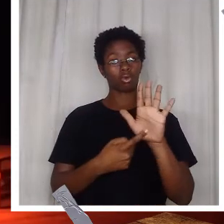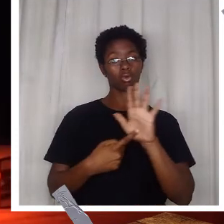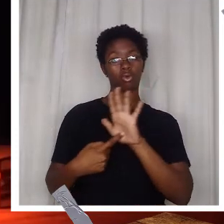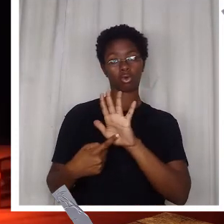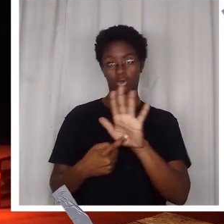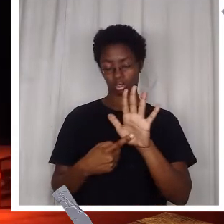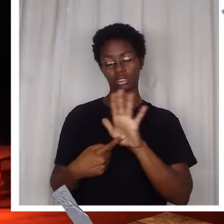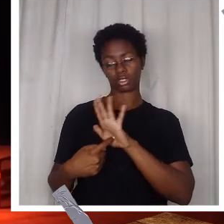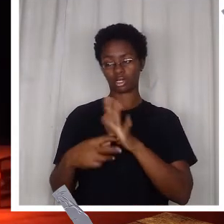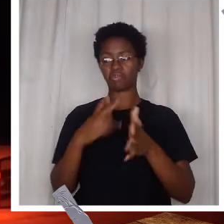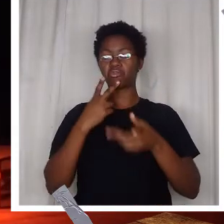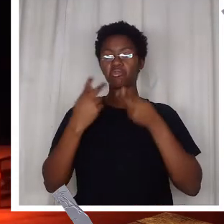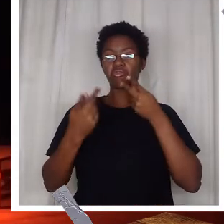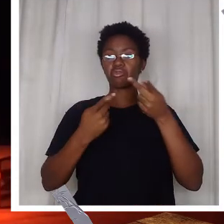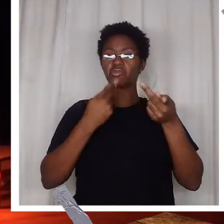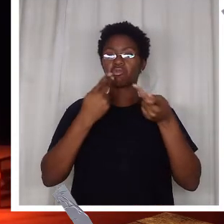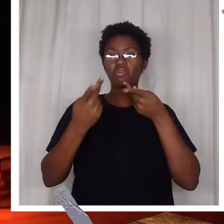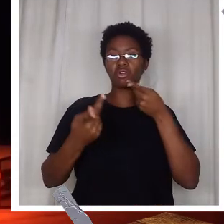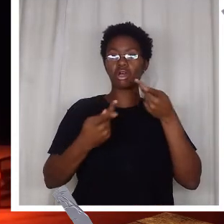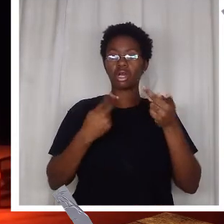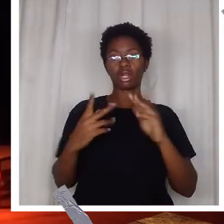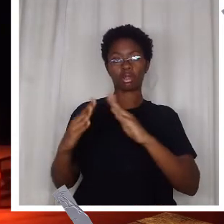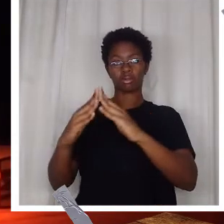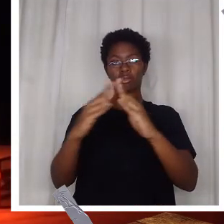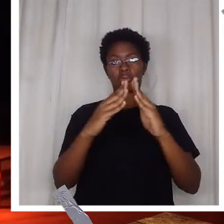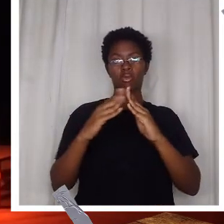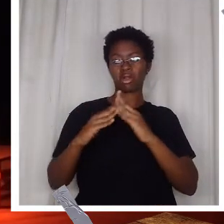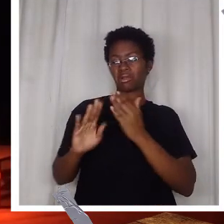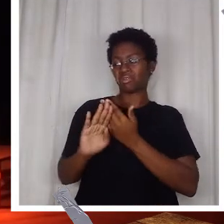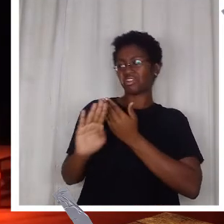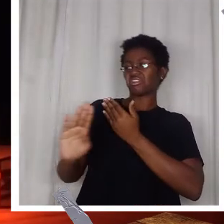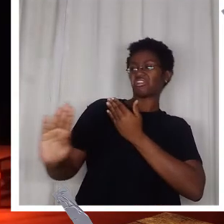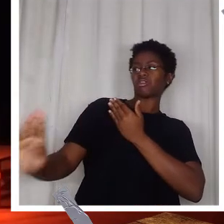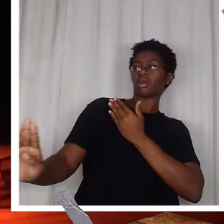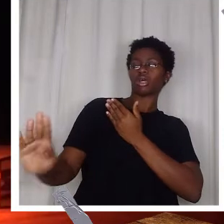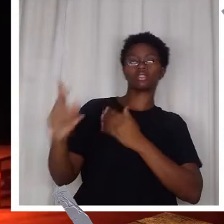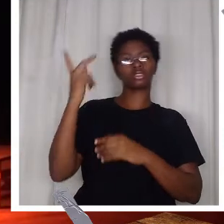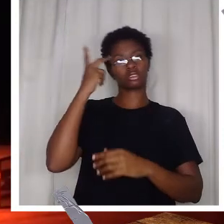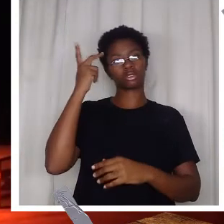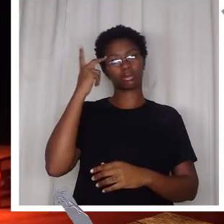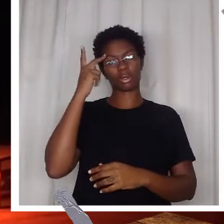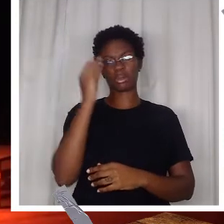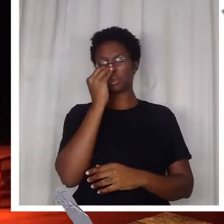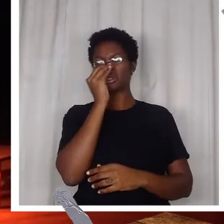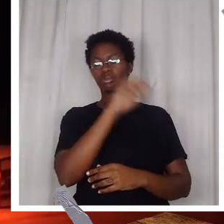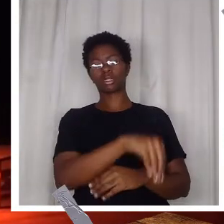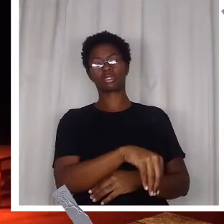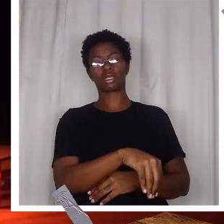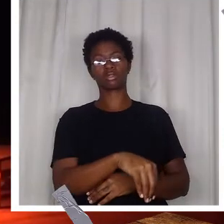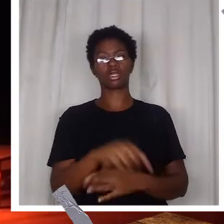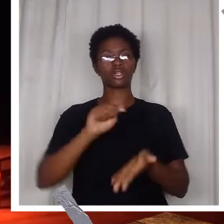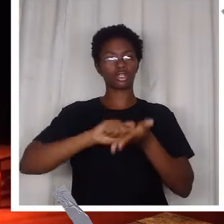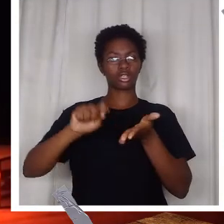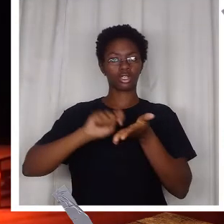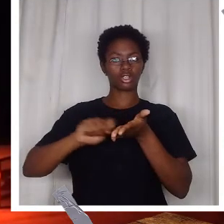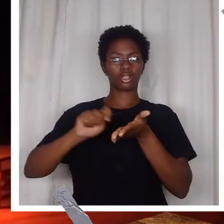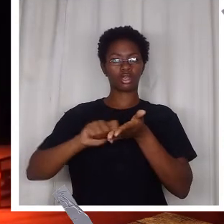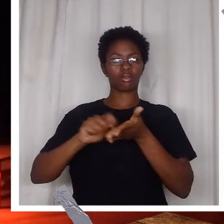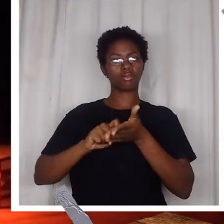marginal de moradia na São Paulo dos anos 50, que foi a favela do Canindé. Ela escreveu um livro chamado Quarto de